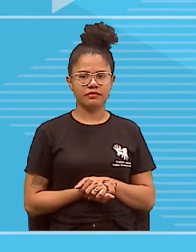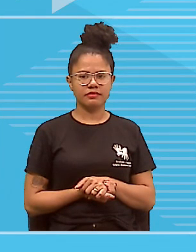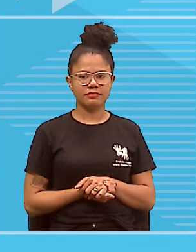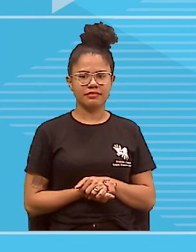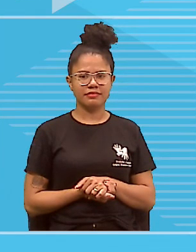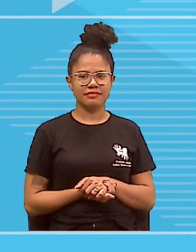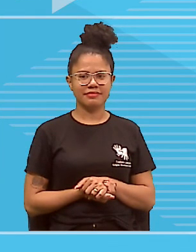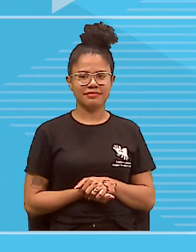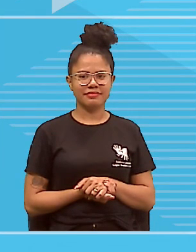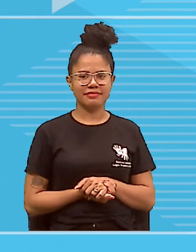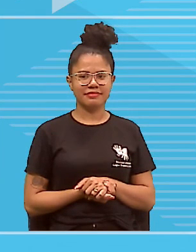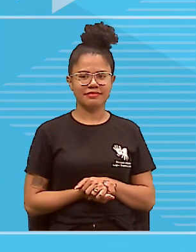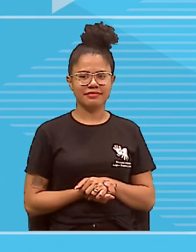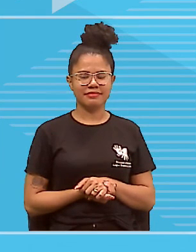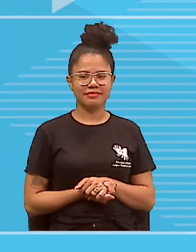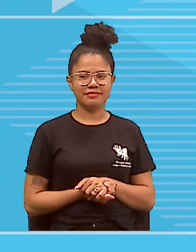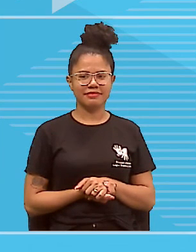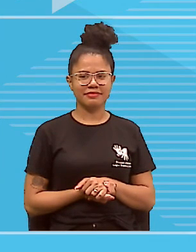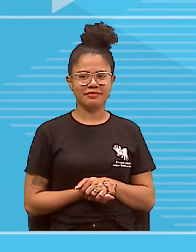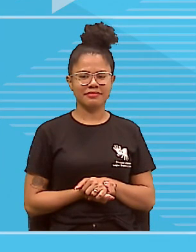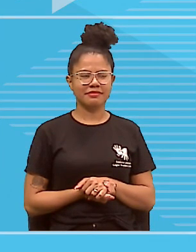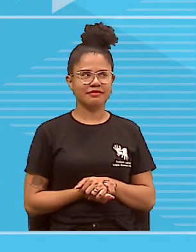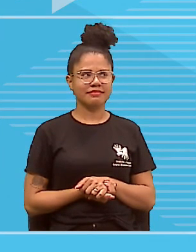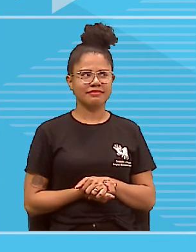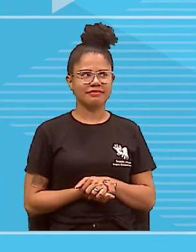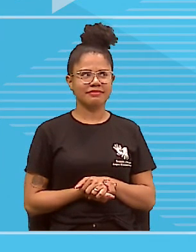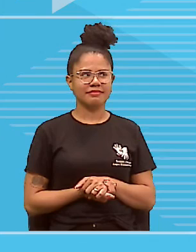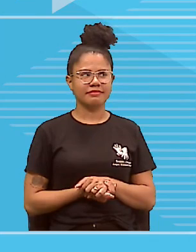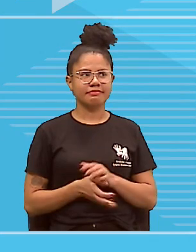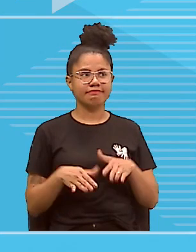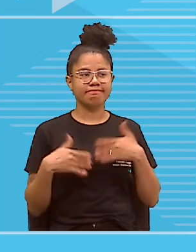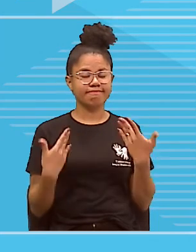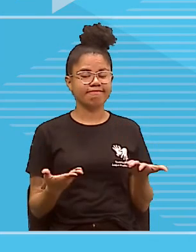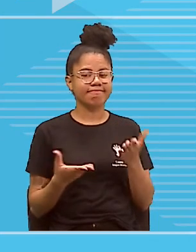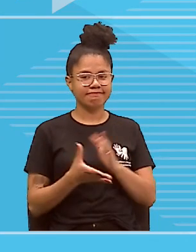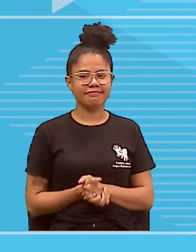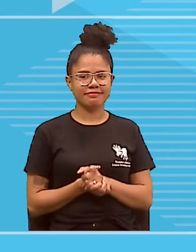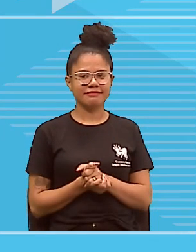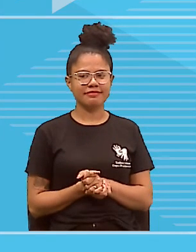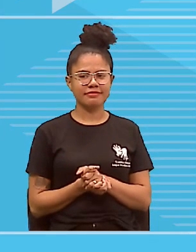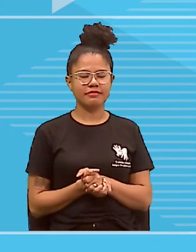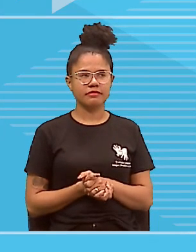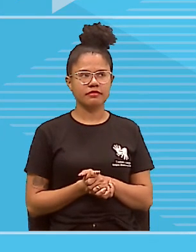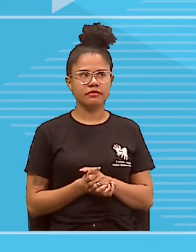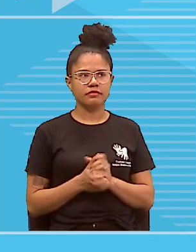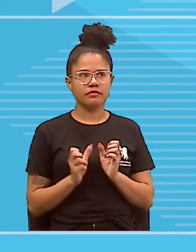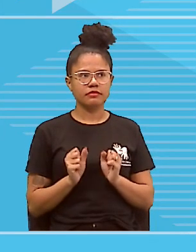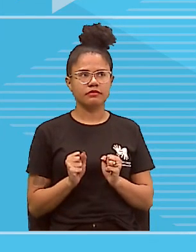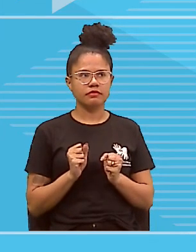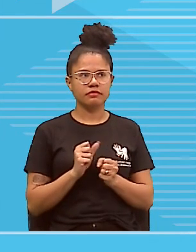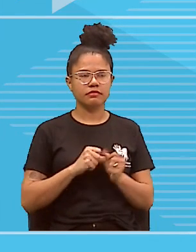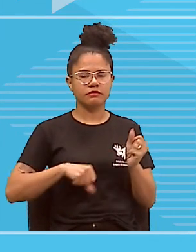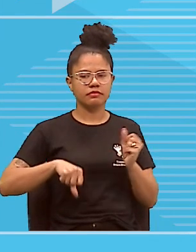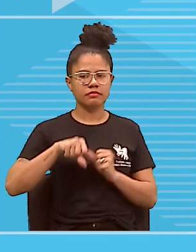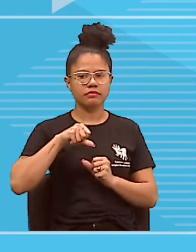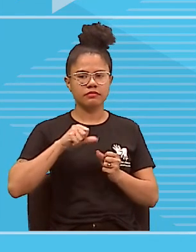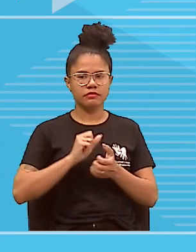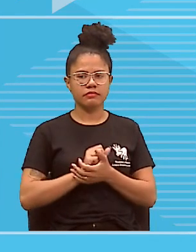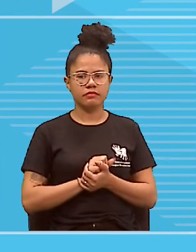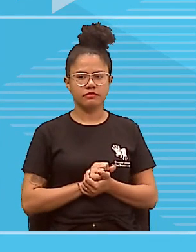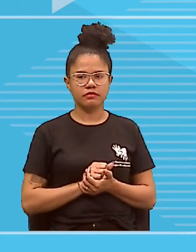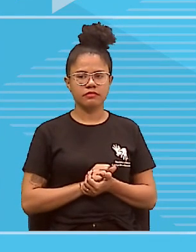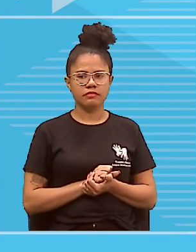chama-se qual o fenômeno a capacidade de contornar obstáculos atravessar